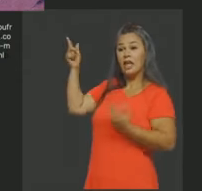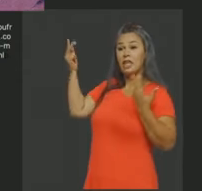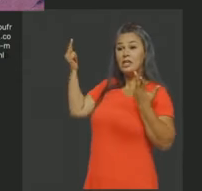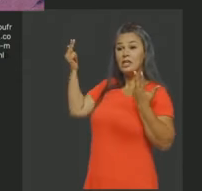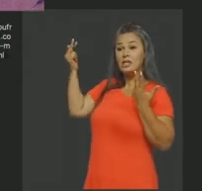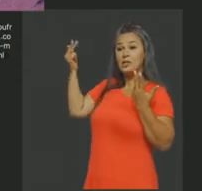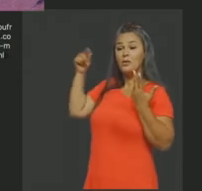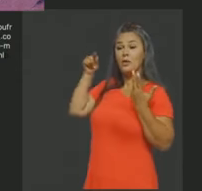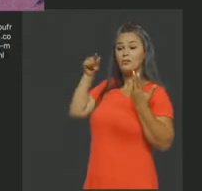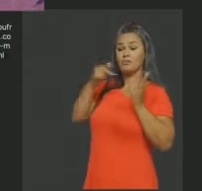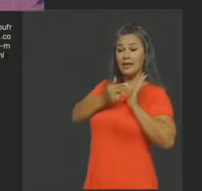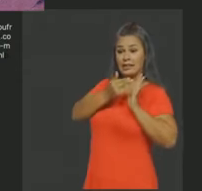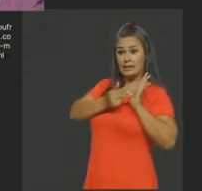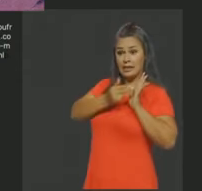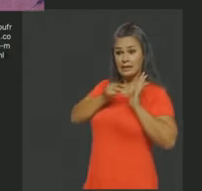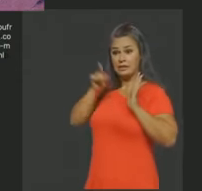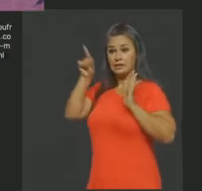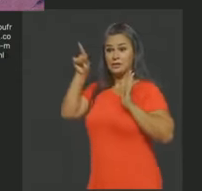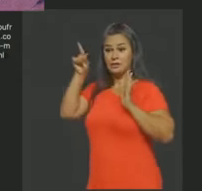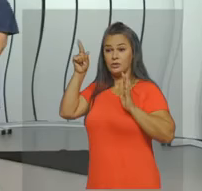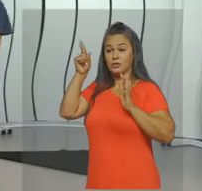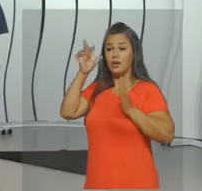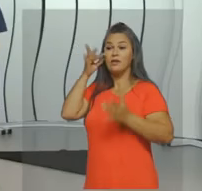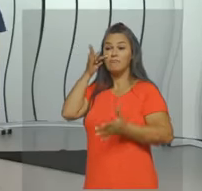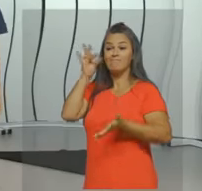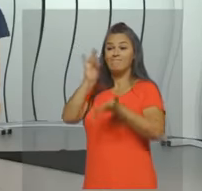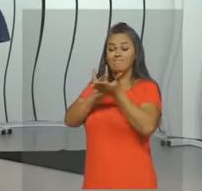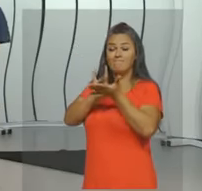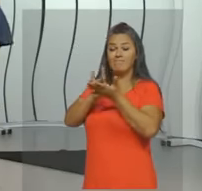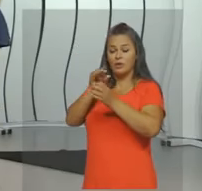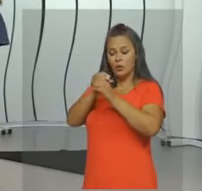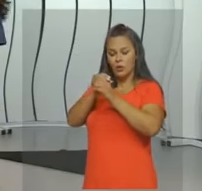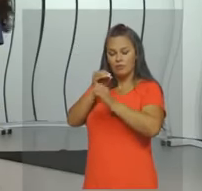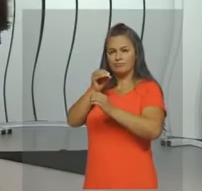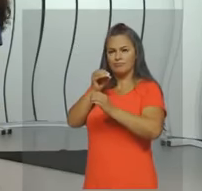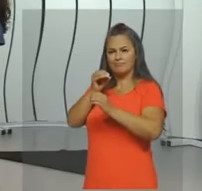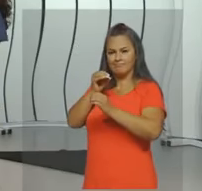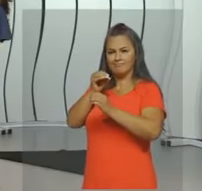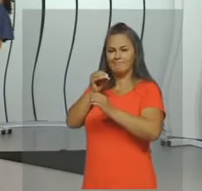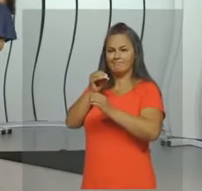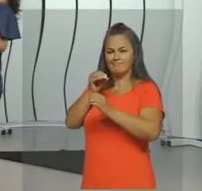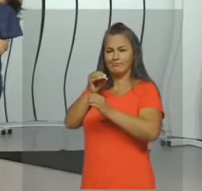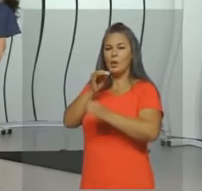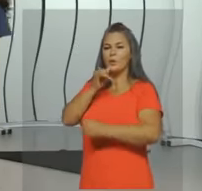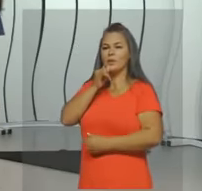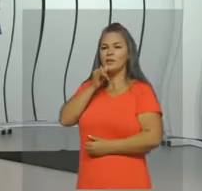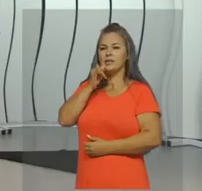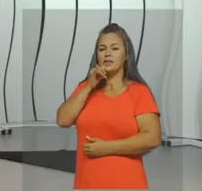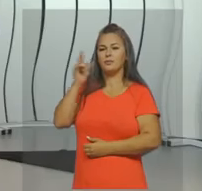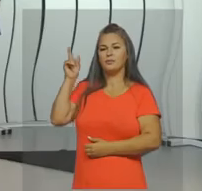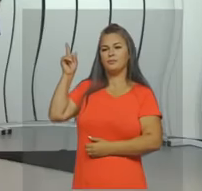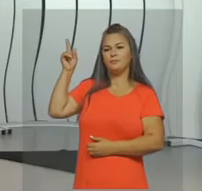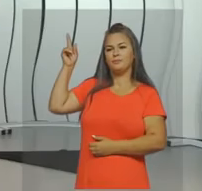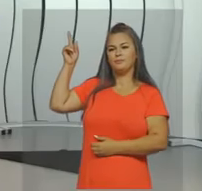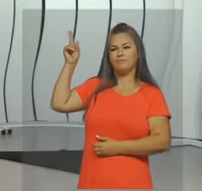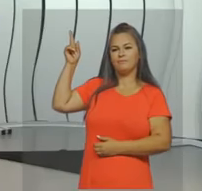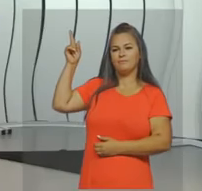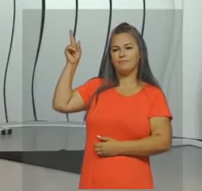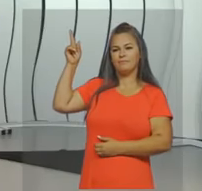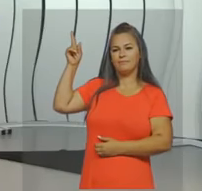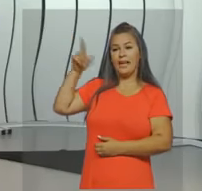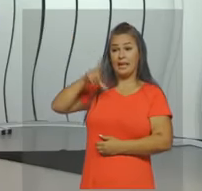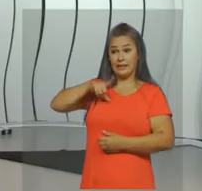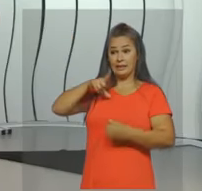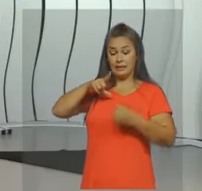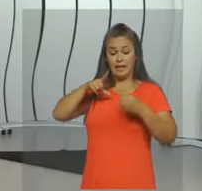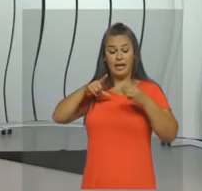tenho aqui essas fibras que eu falei para vocês, né? Então, quando eu pego o músculo, olha só, eu tenho aqui a célula, que